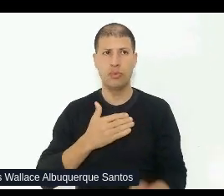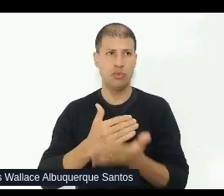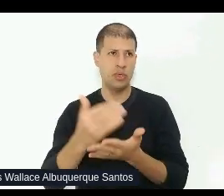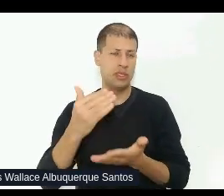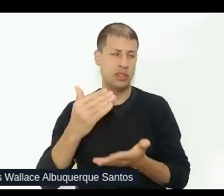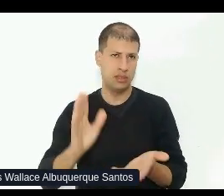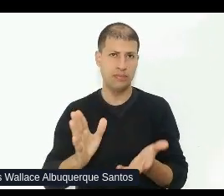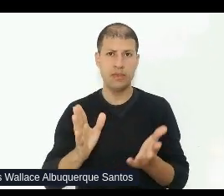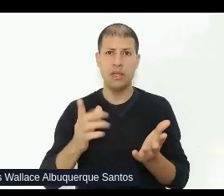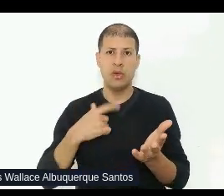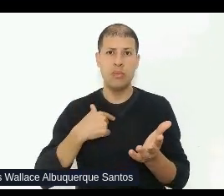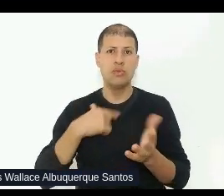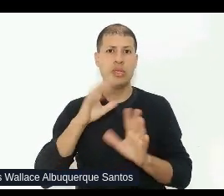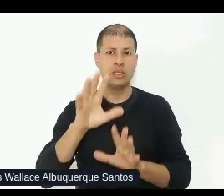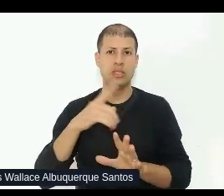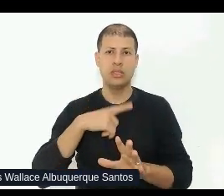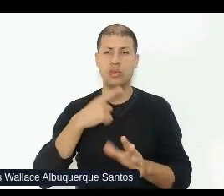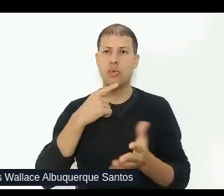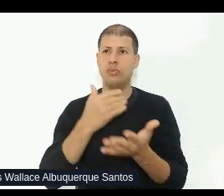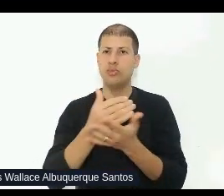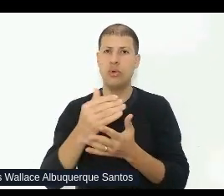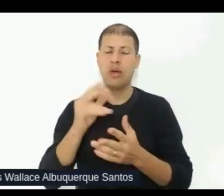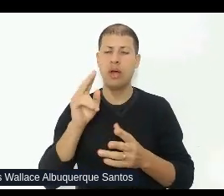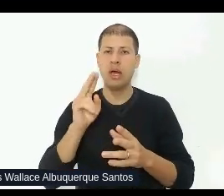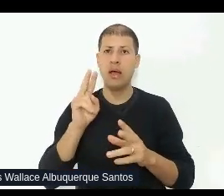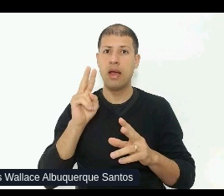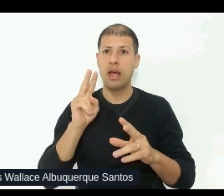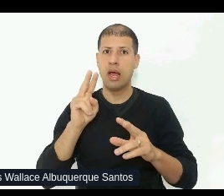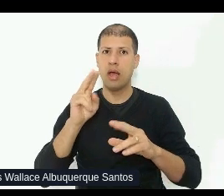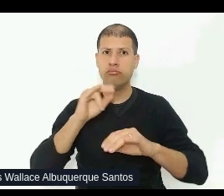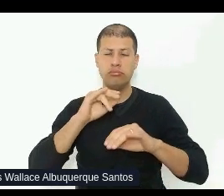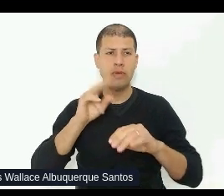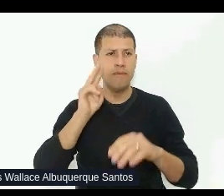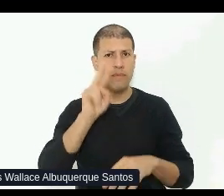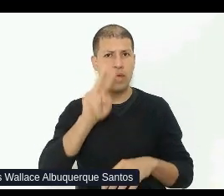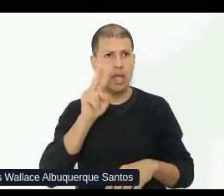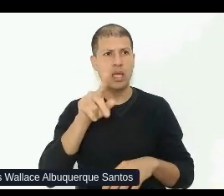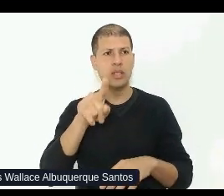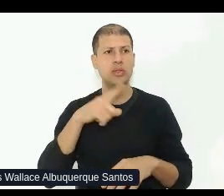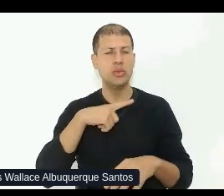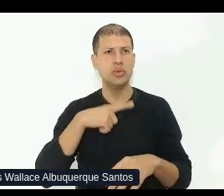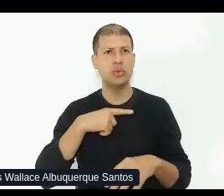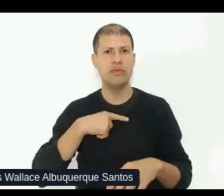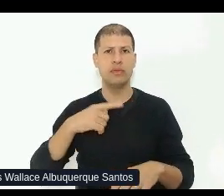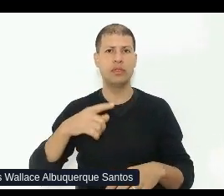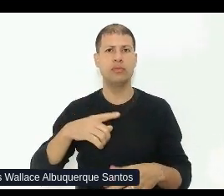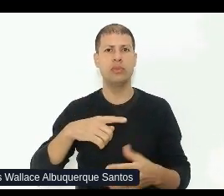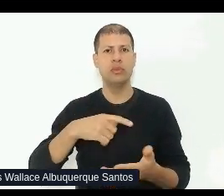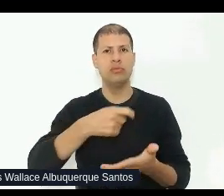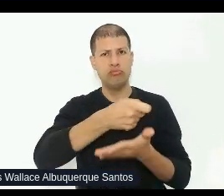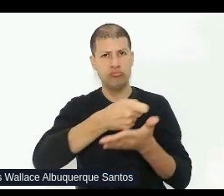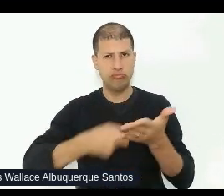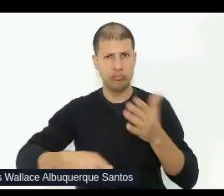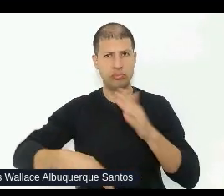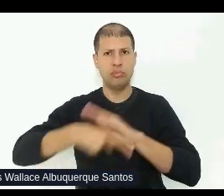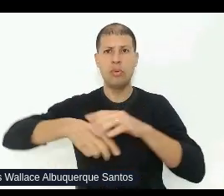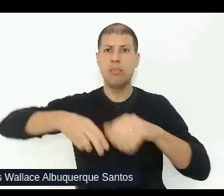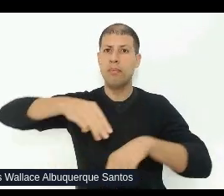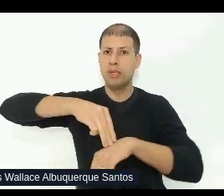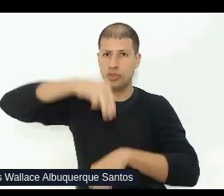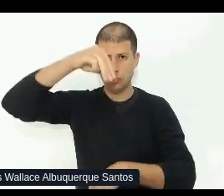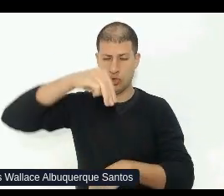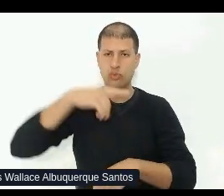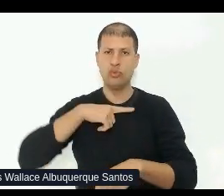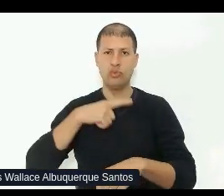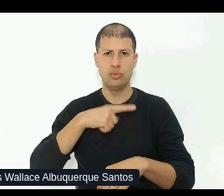mais visibilidade em relação a isso. Foi quando eu fiz minha dissertação de mestrado, foi baseado um pouco nisso. Então